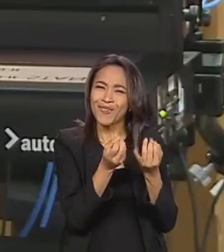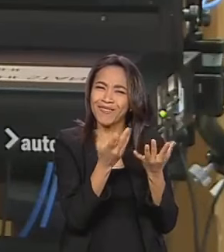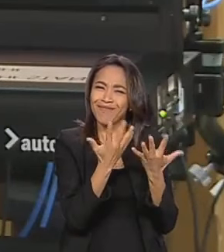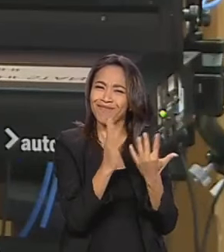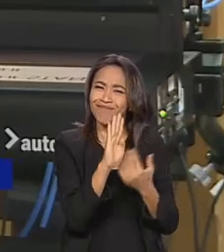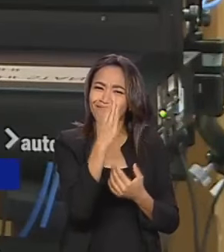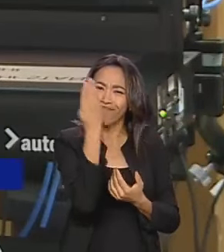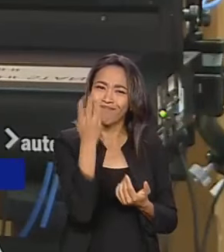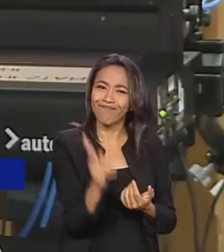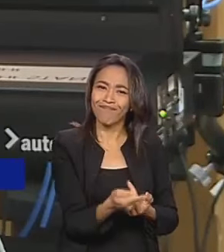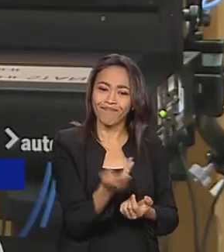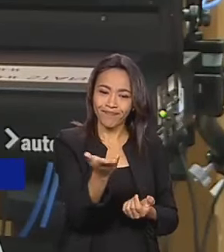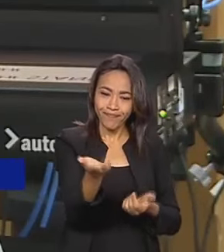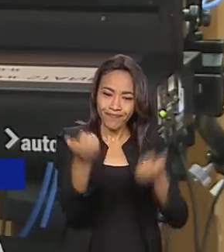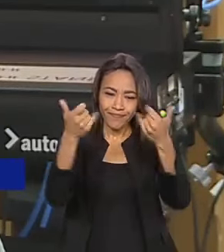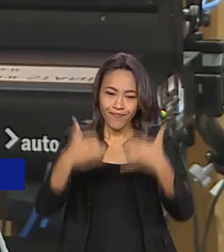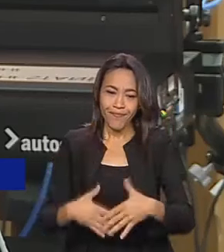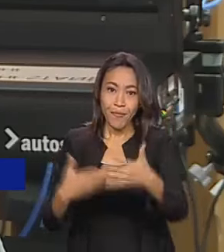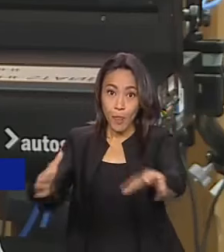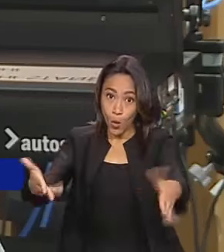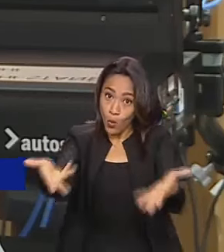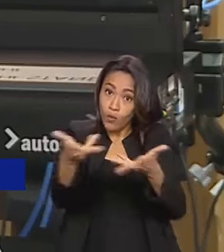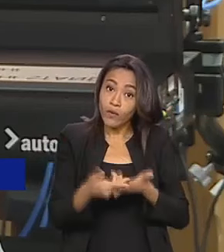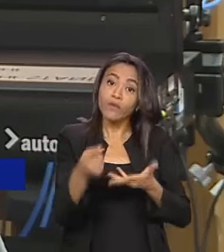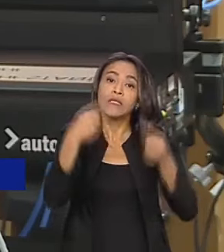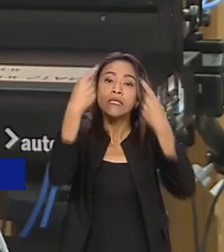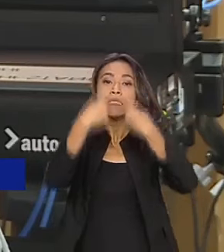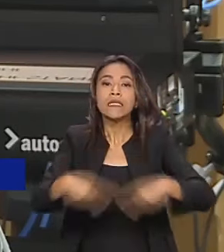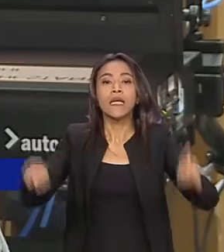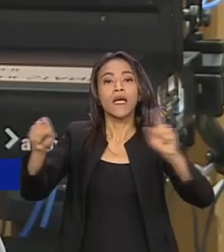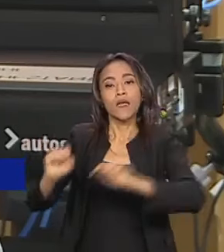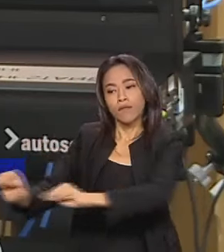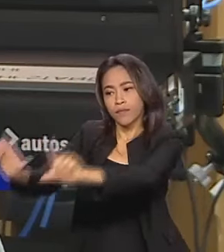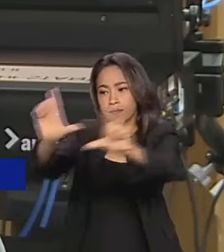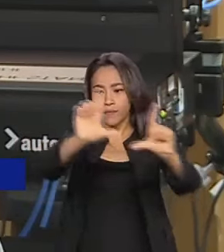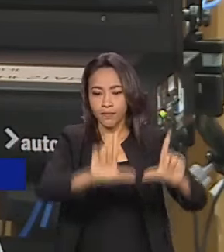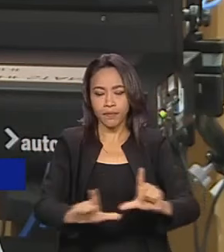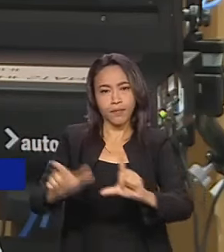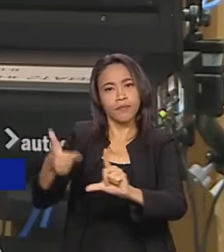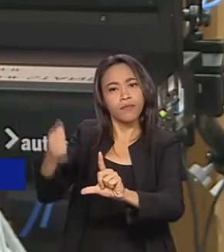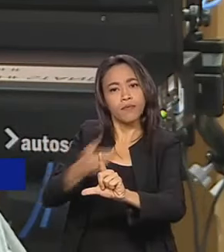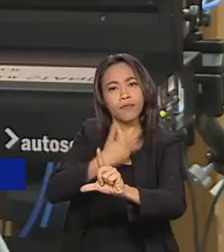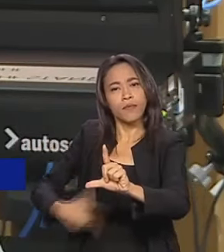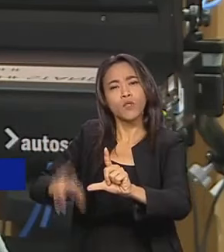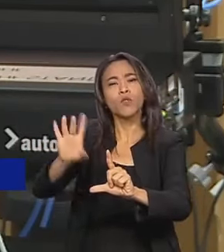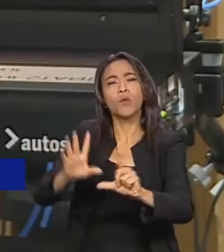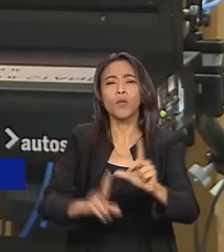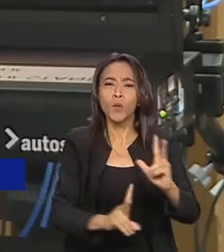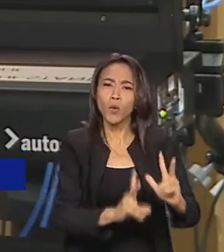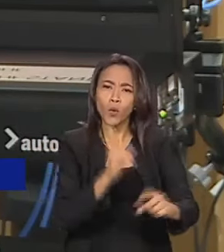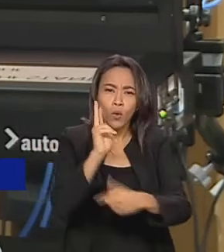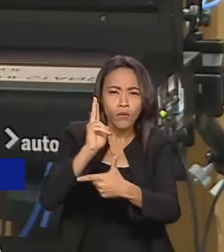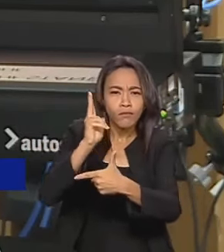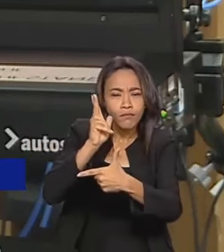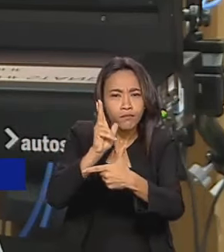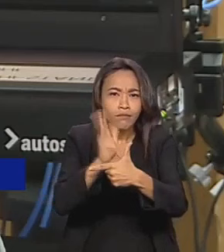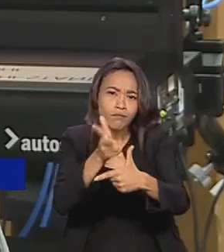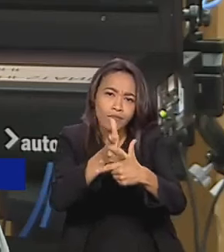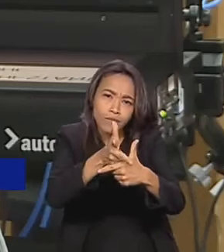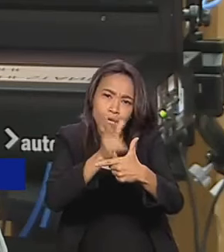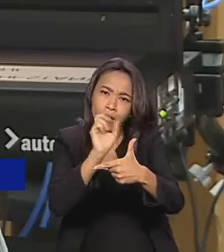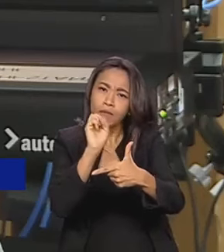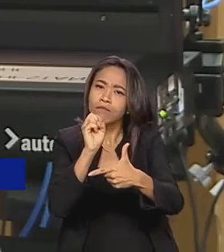na estreia do canal gov assistirem o documentário Justiça no edital que vai estrear junto com o canal